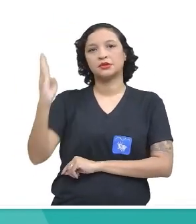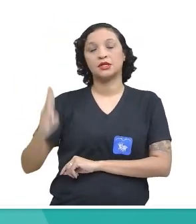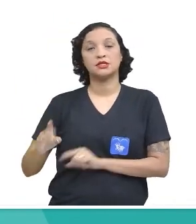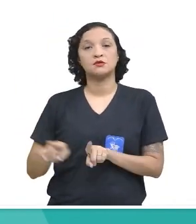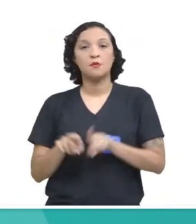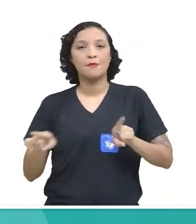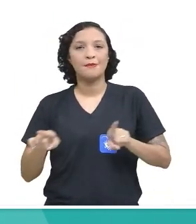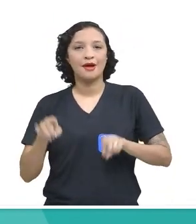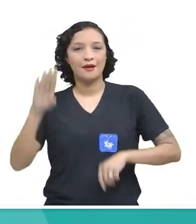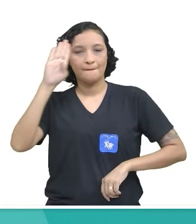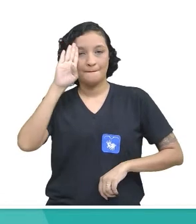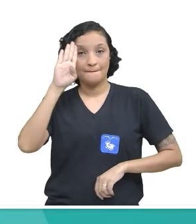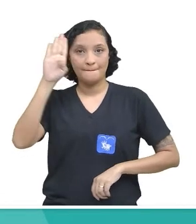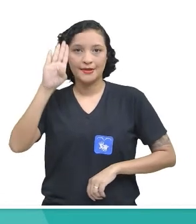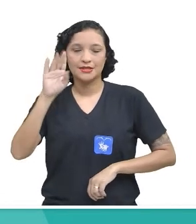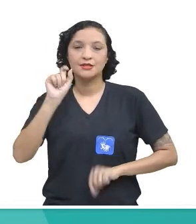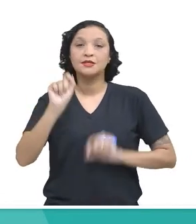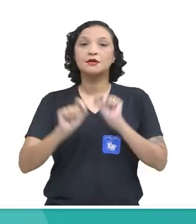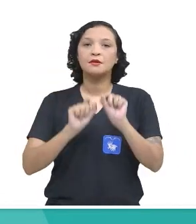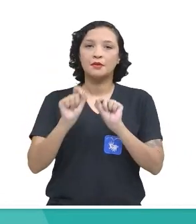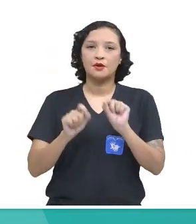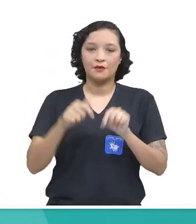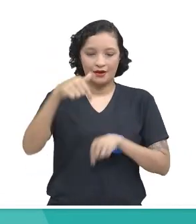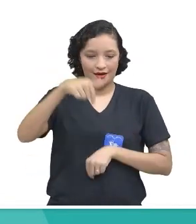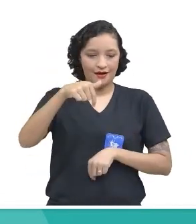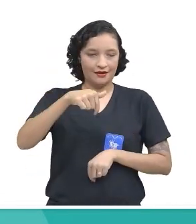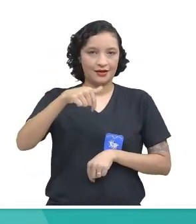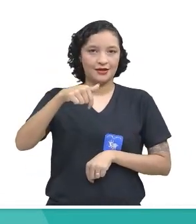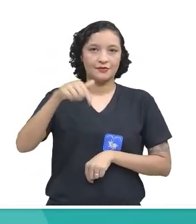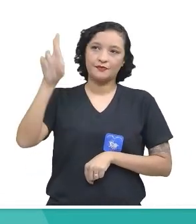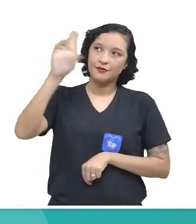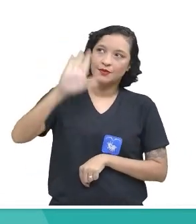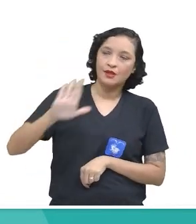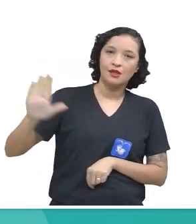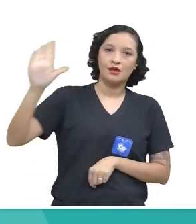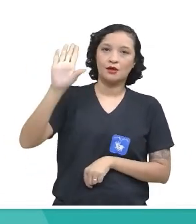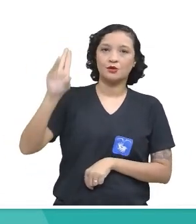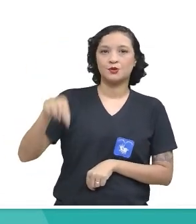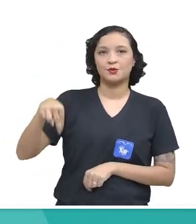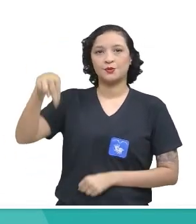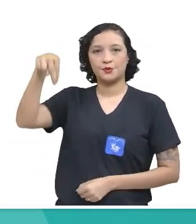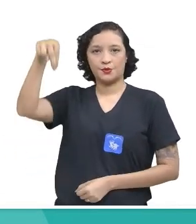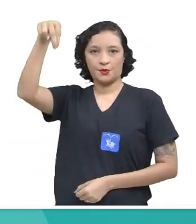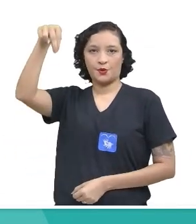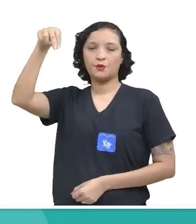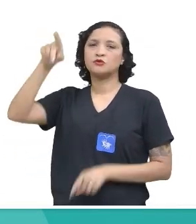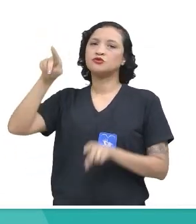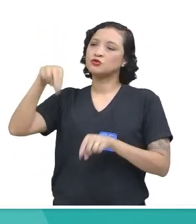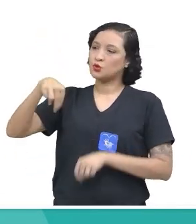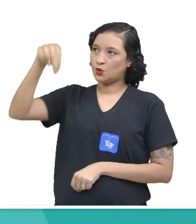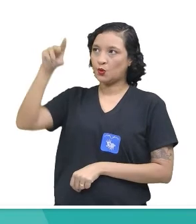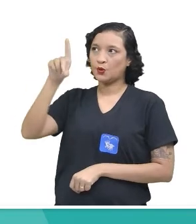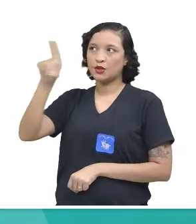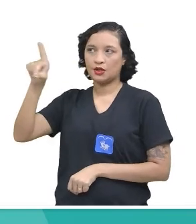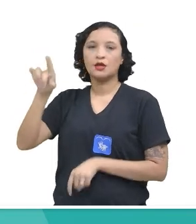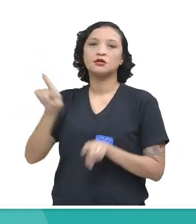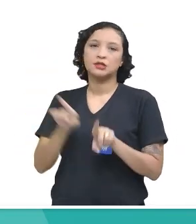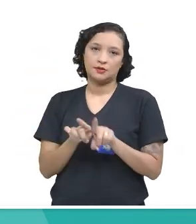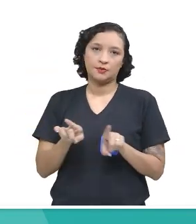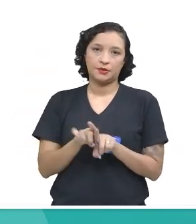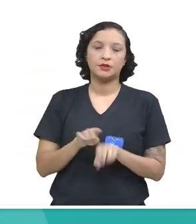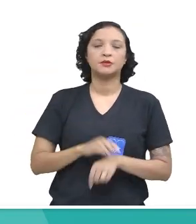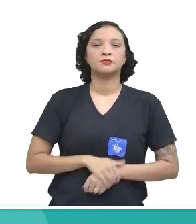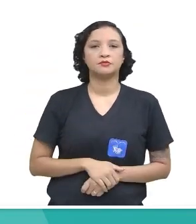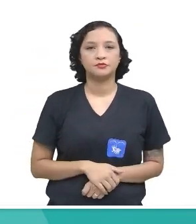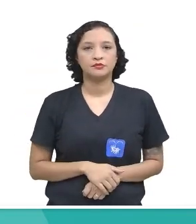tornar efetivamente a ciranda aqui na região norte e nordeste também, tá certo? Mas ela é